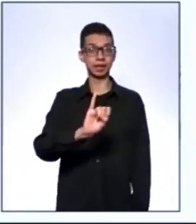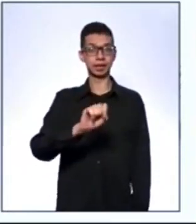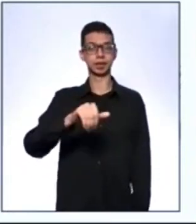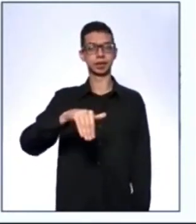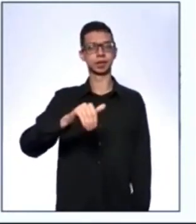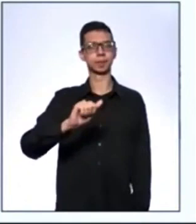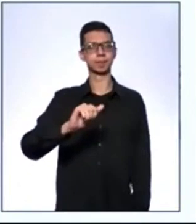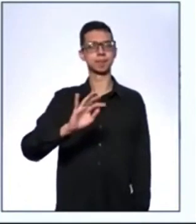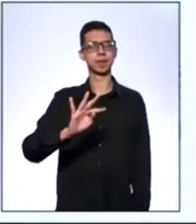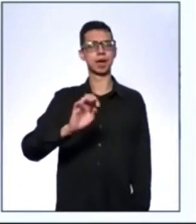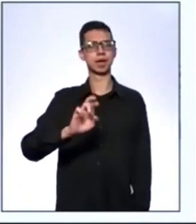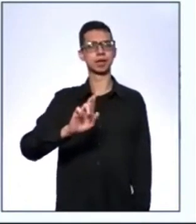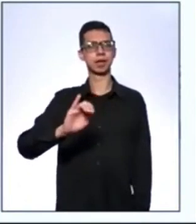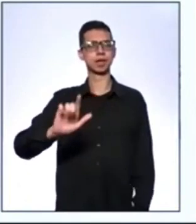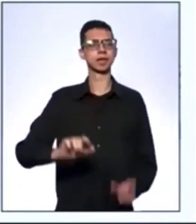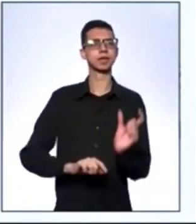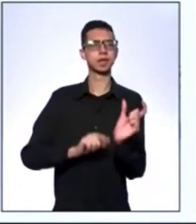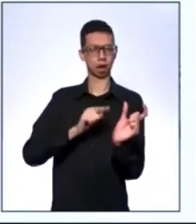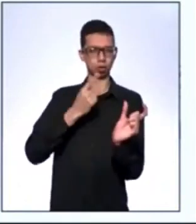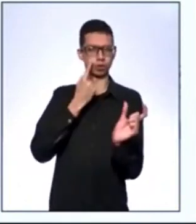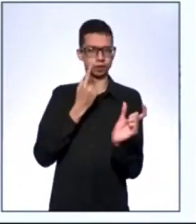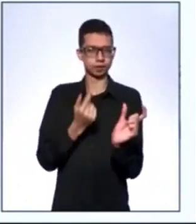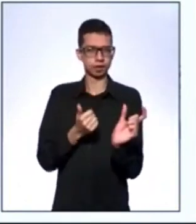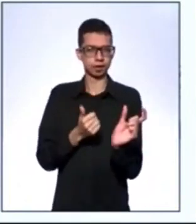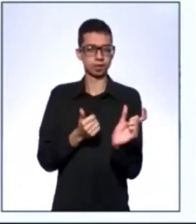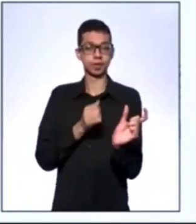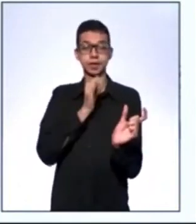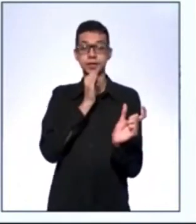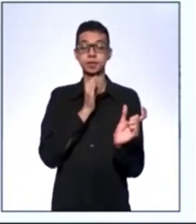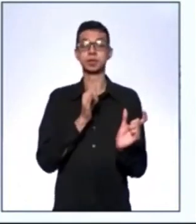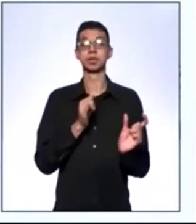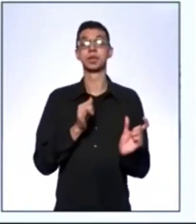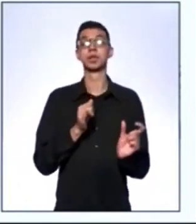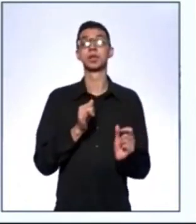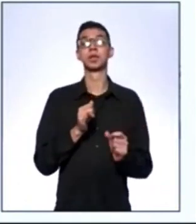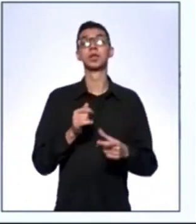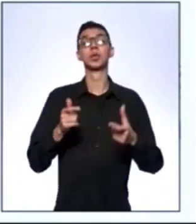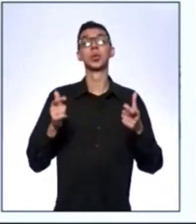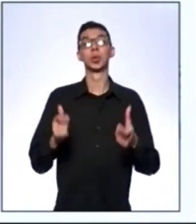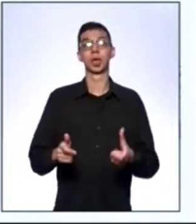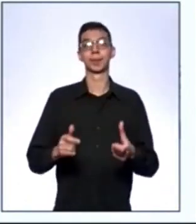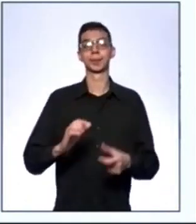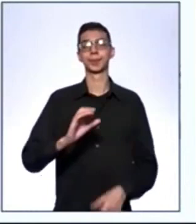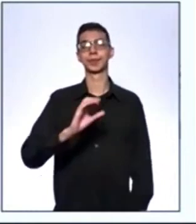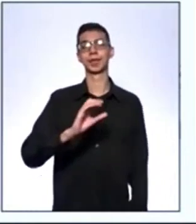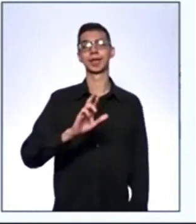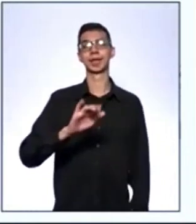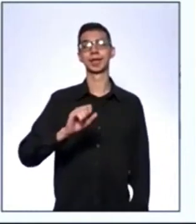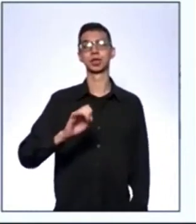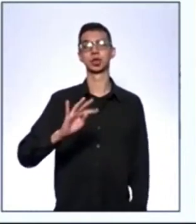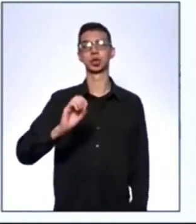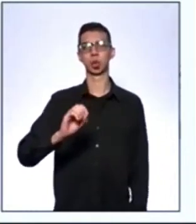Imaterial. Você está vendo aí, não? Olha lá. O Cristo Redentor no Rio de Janeiro.